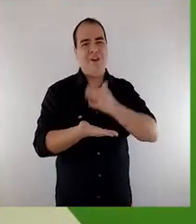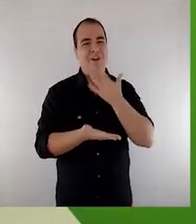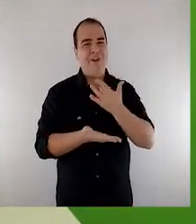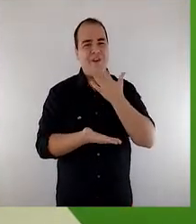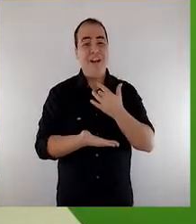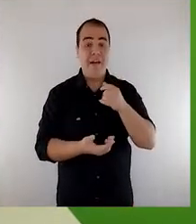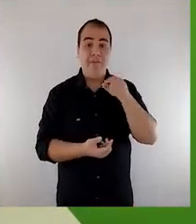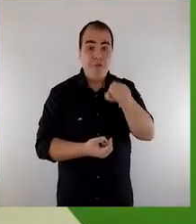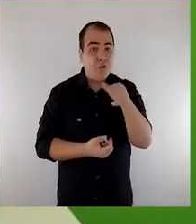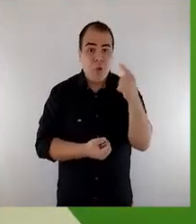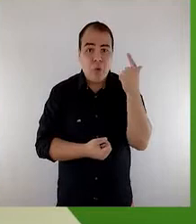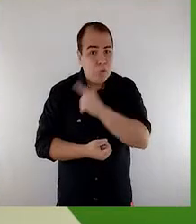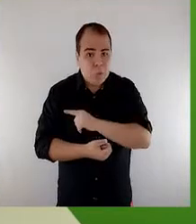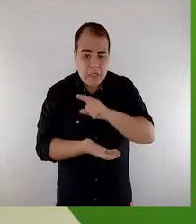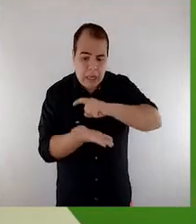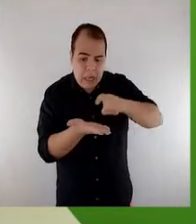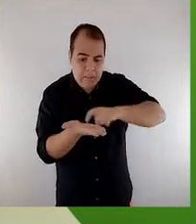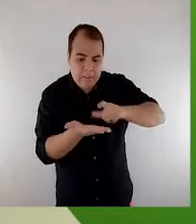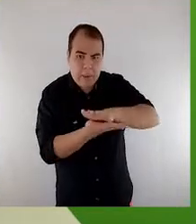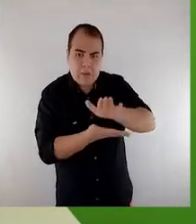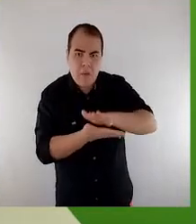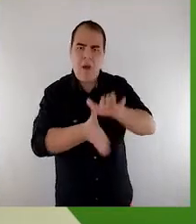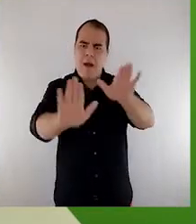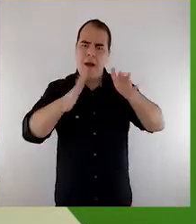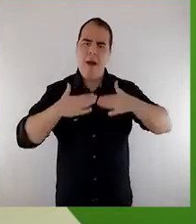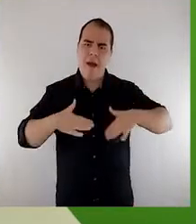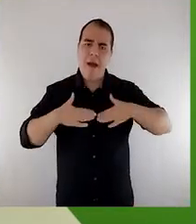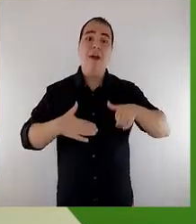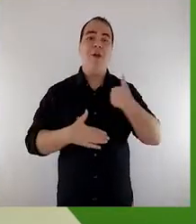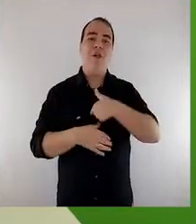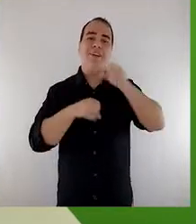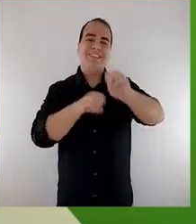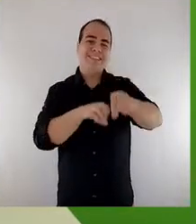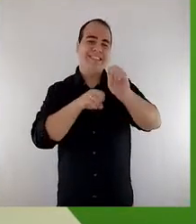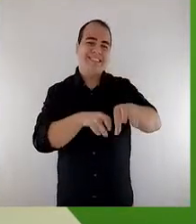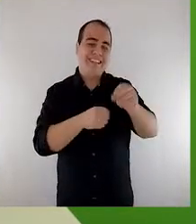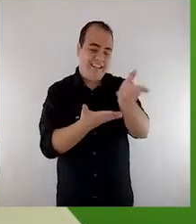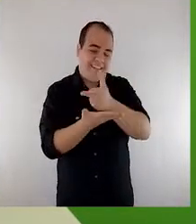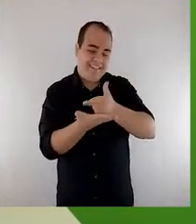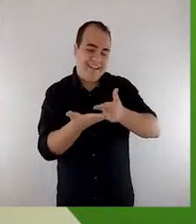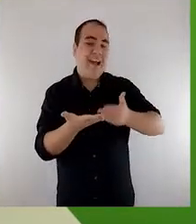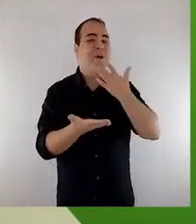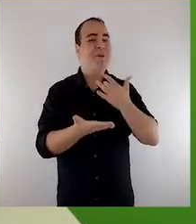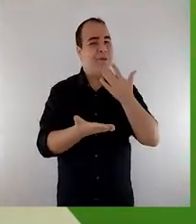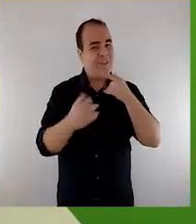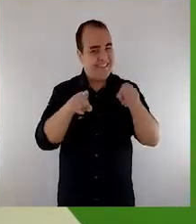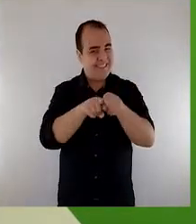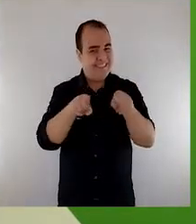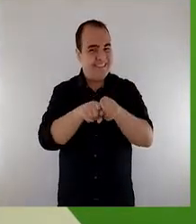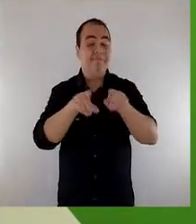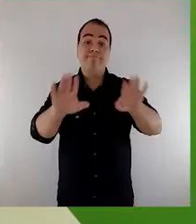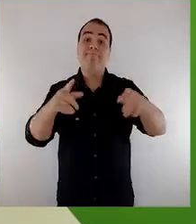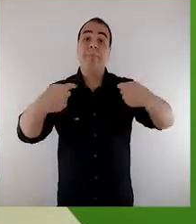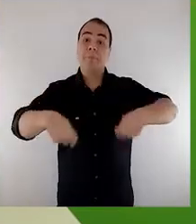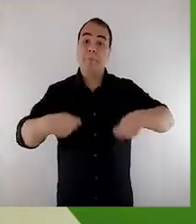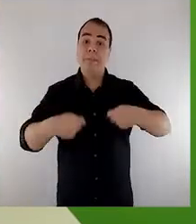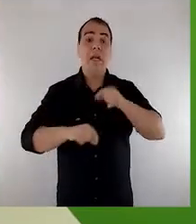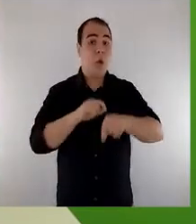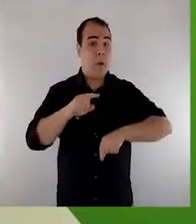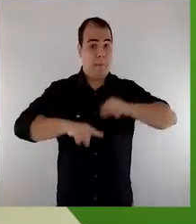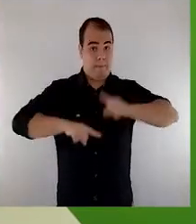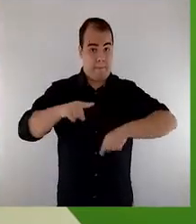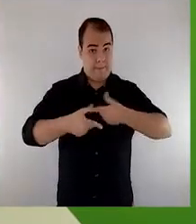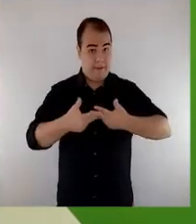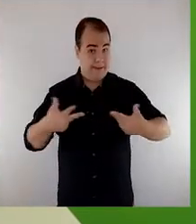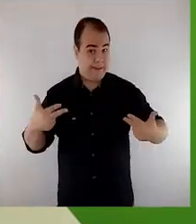preocupe, se você não conseguir fazer as impressões, vamos te ensinar a desenhar e a colorir as imagens. Para isso, serão